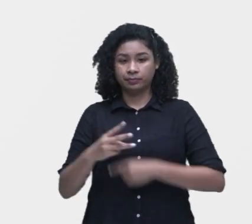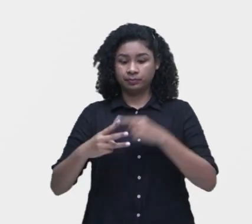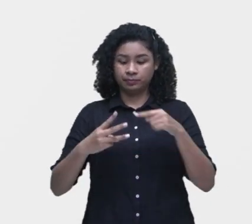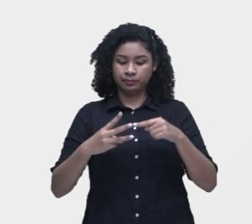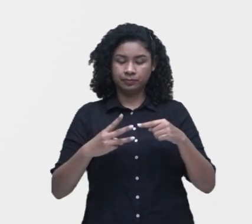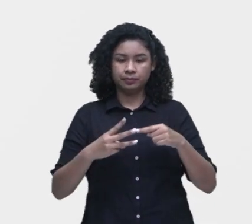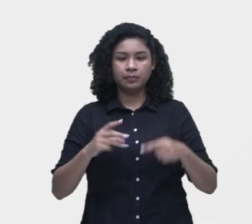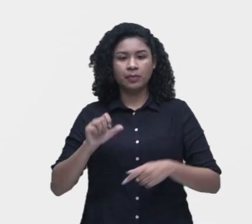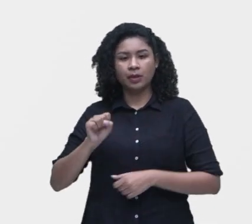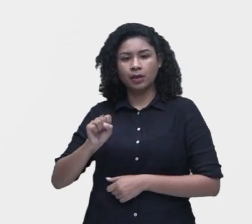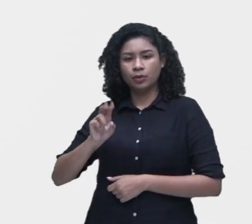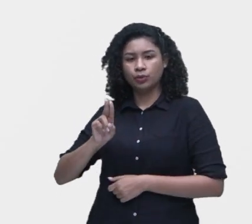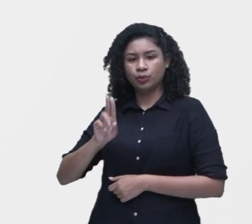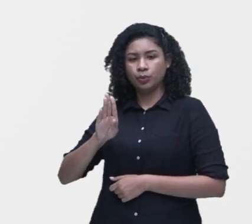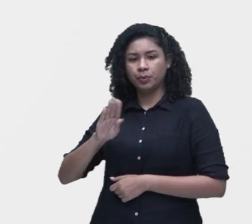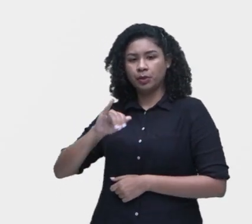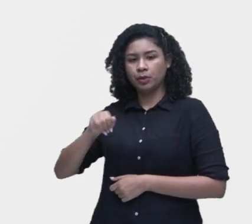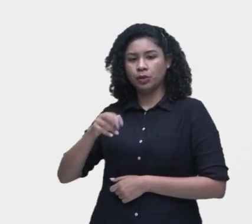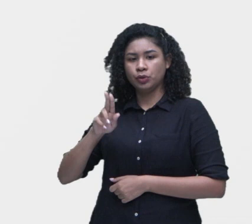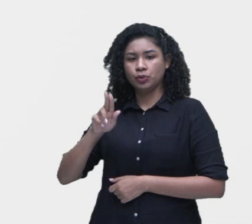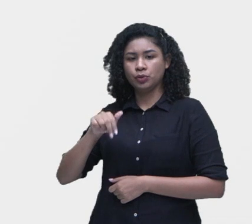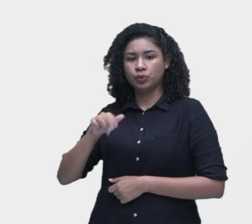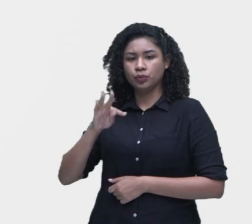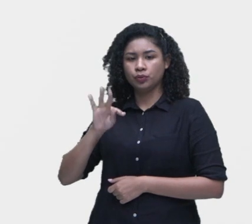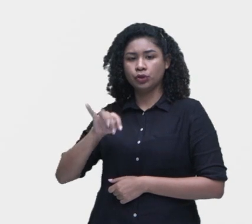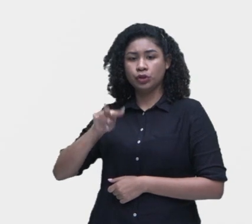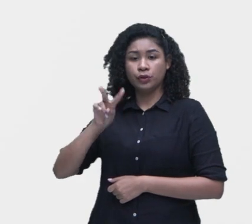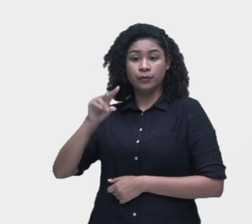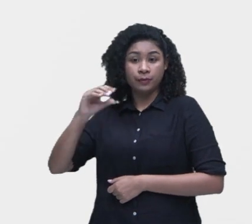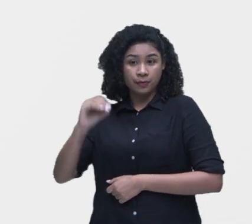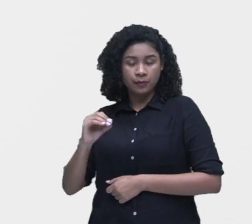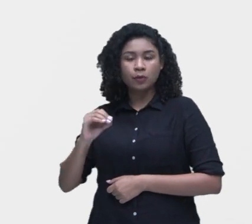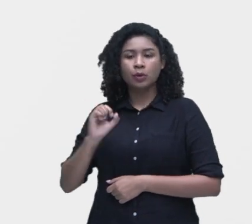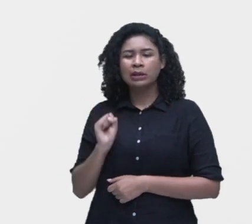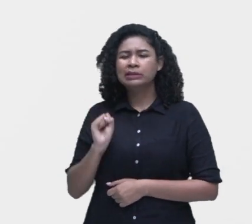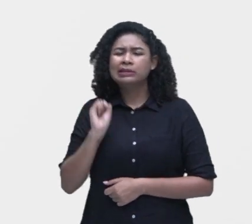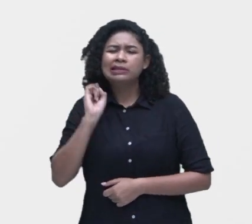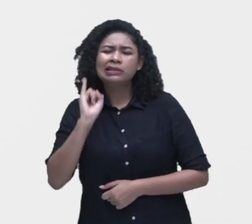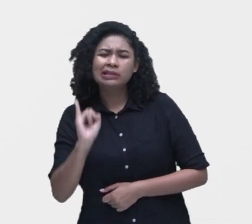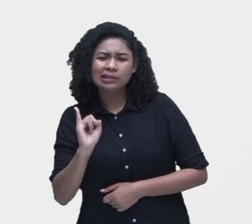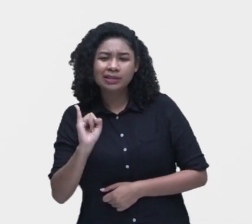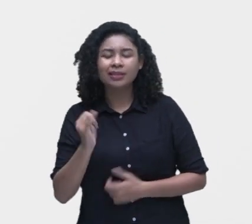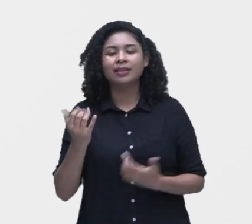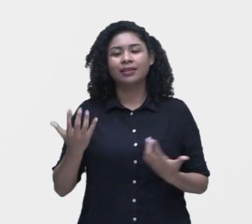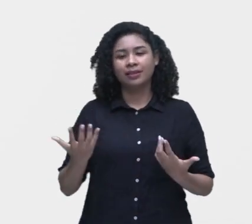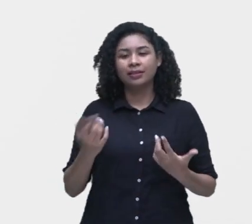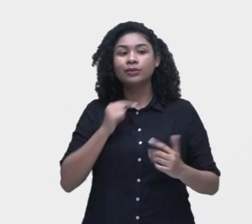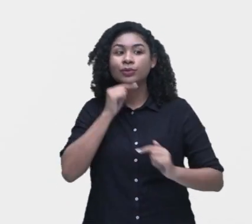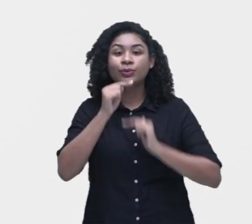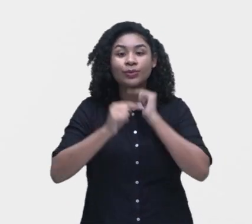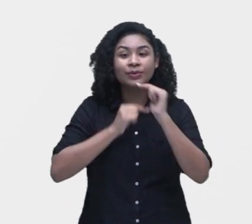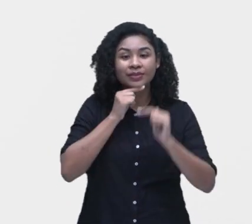gritasse, se gemesse, se tocasse, se cansasse, se morresse. Então, é uma